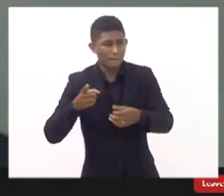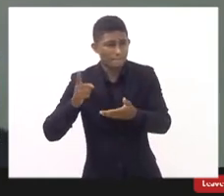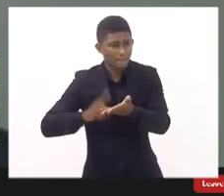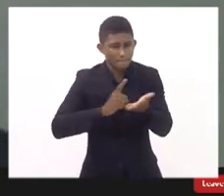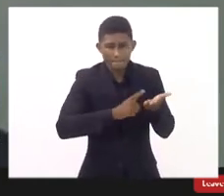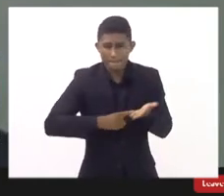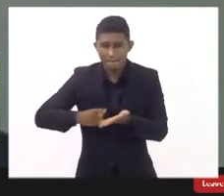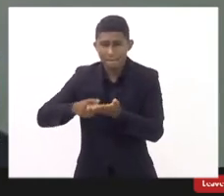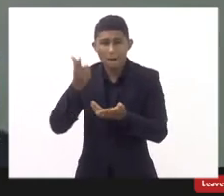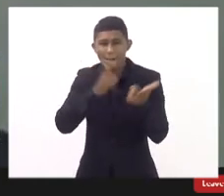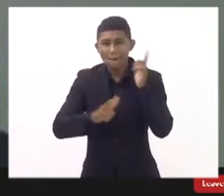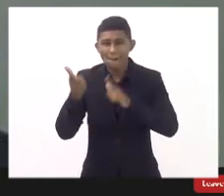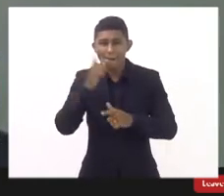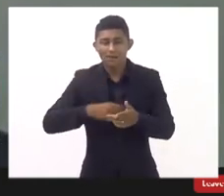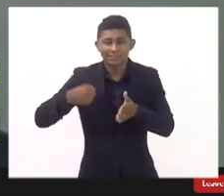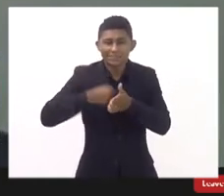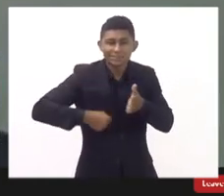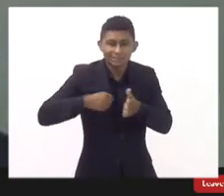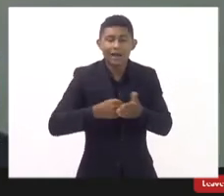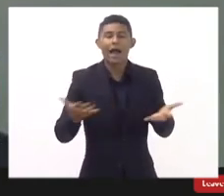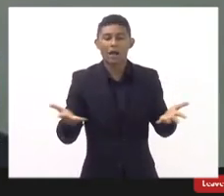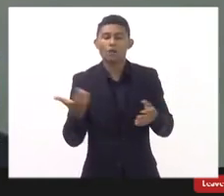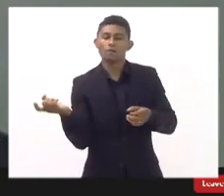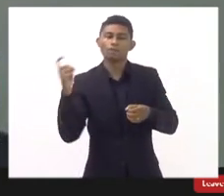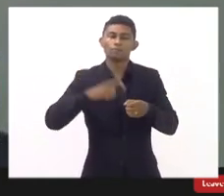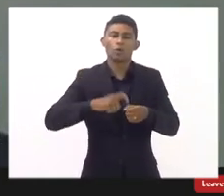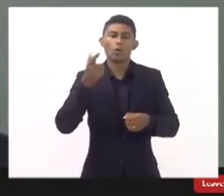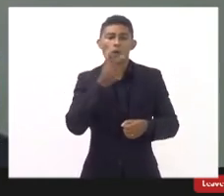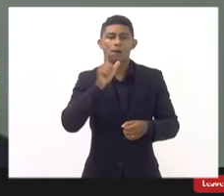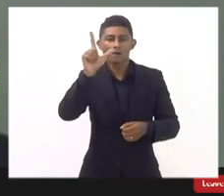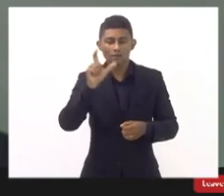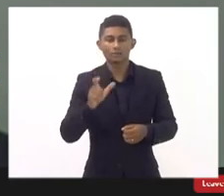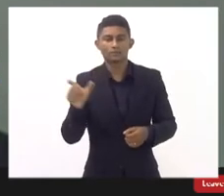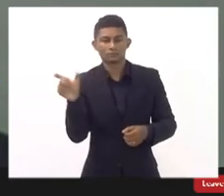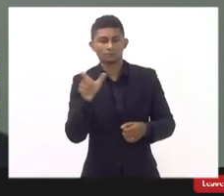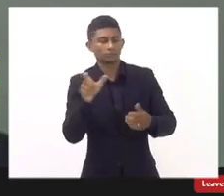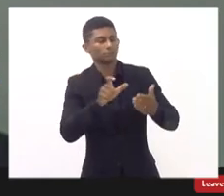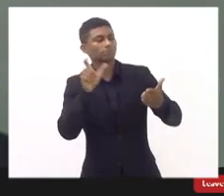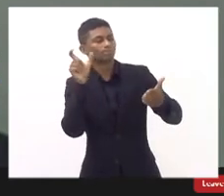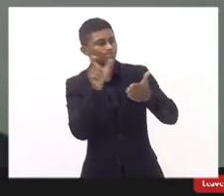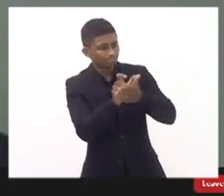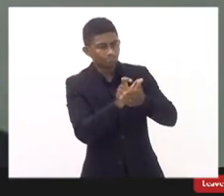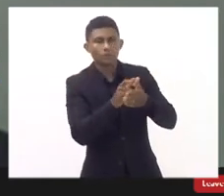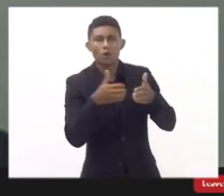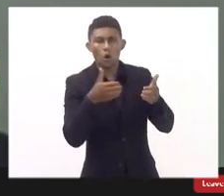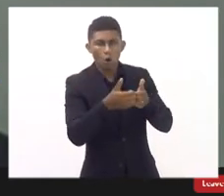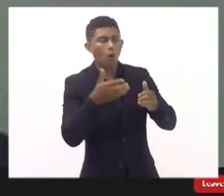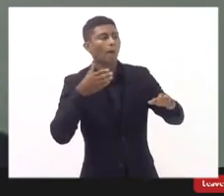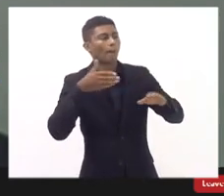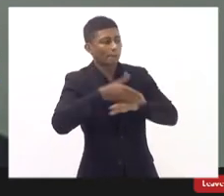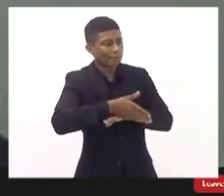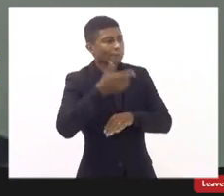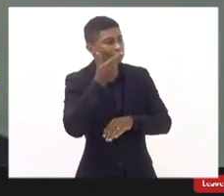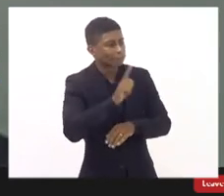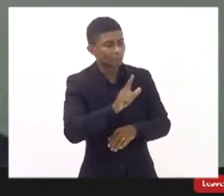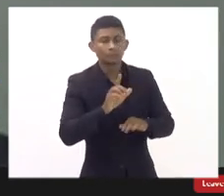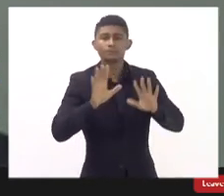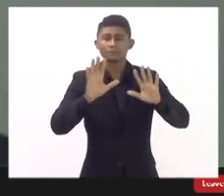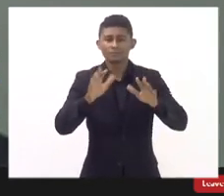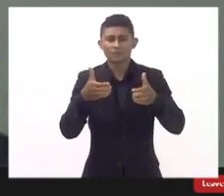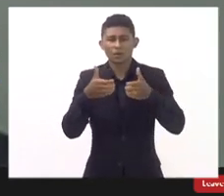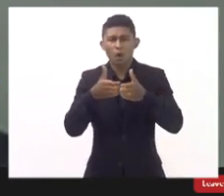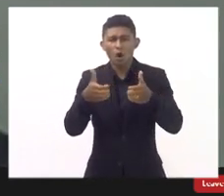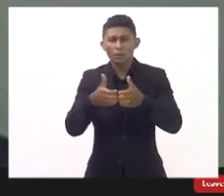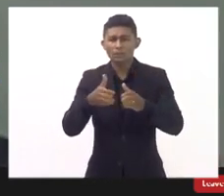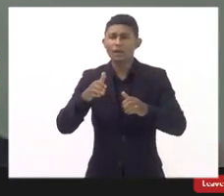Voltou agora a ocorrer essa liberação dos bilhetes, mas os ônibus não